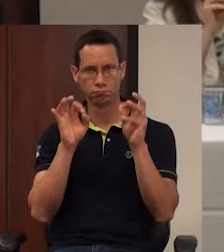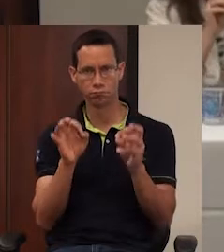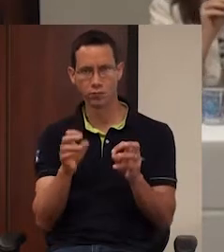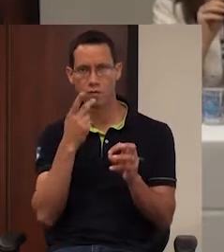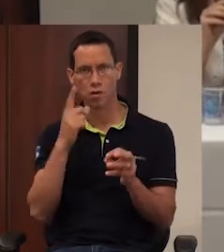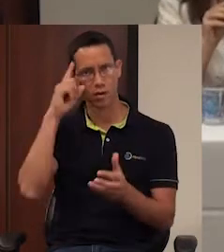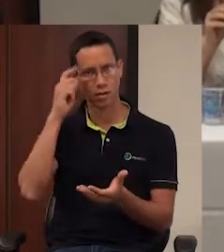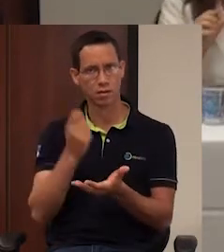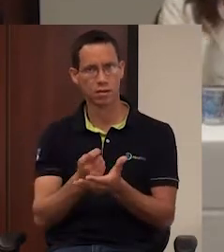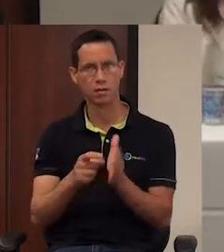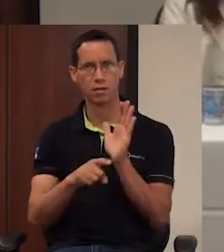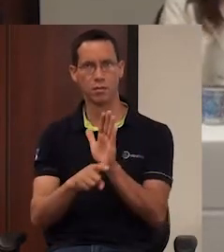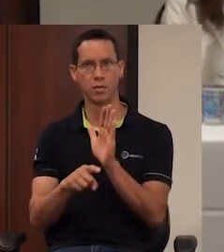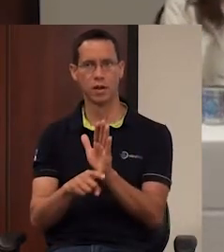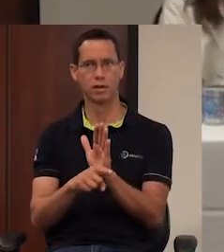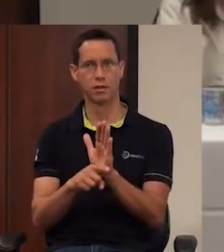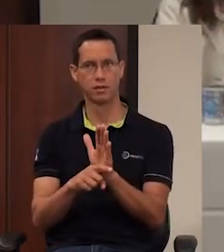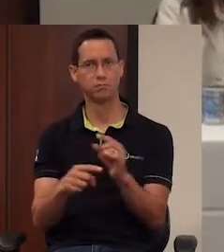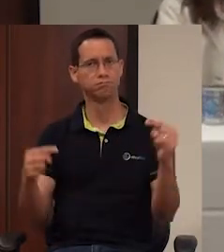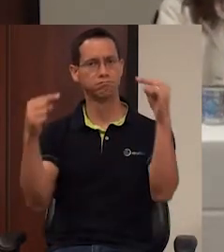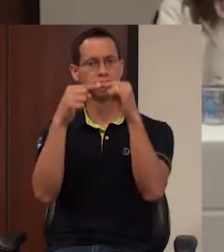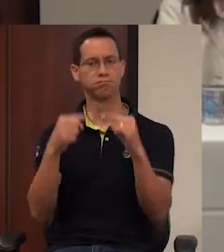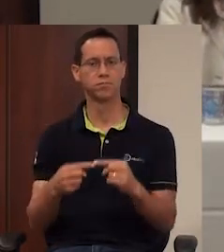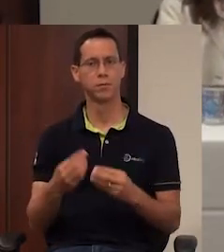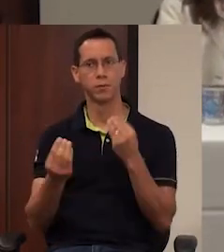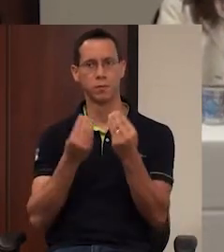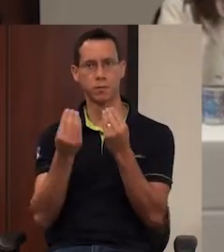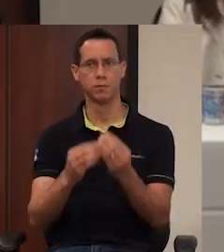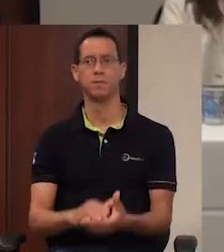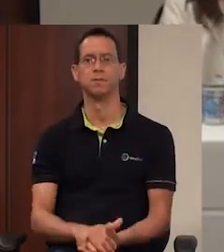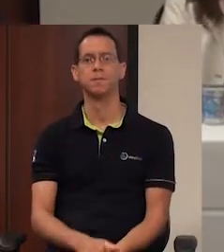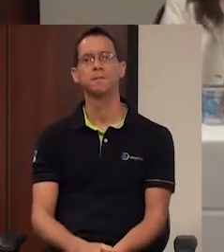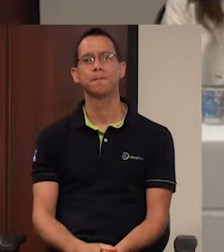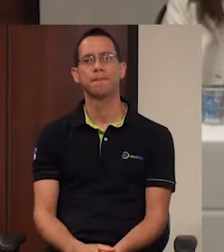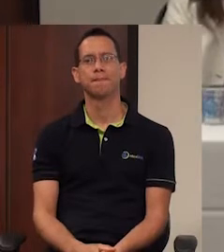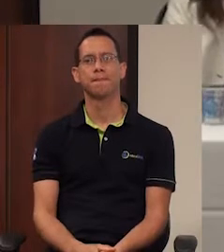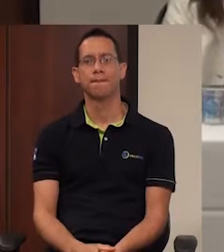de tomada de decisão apoiada.